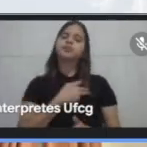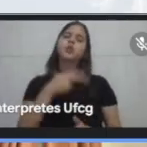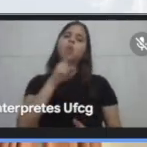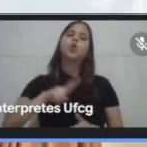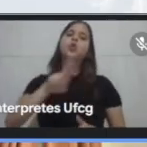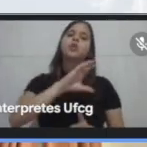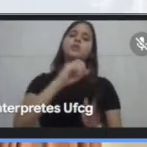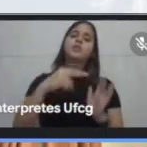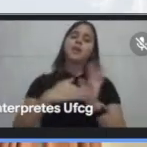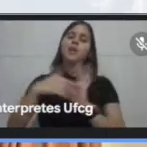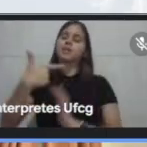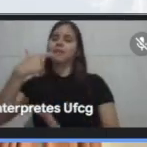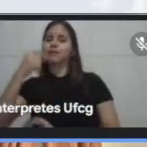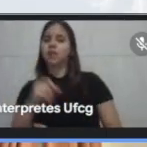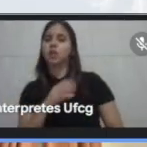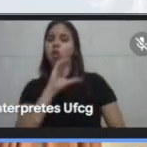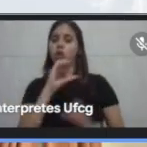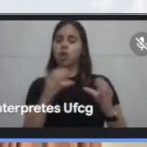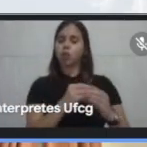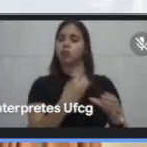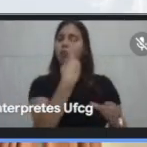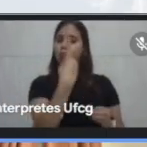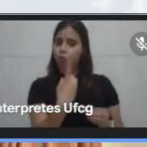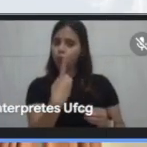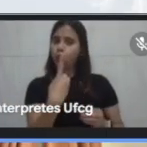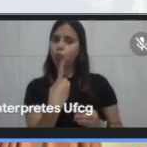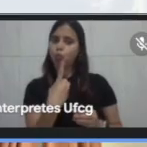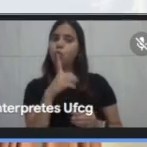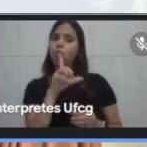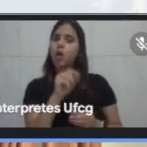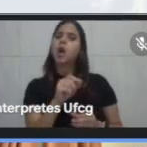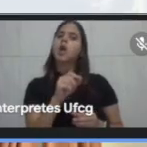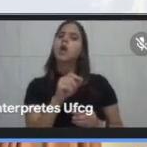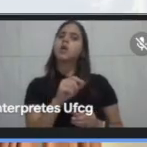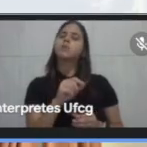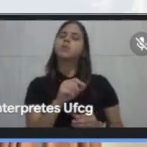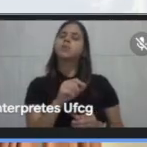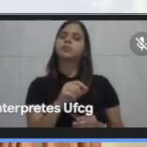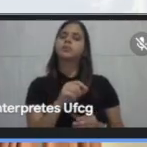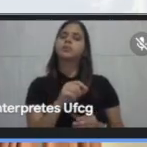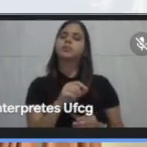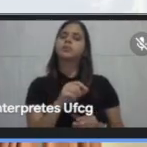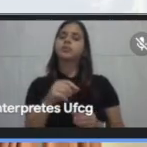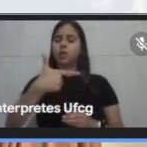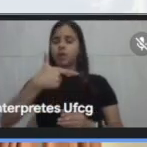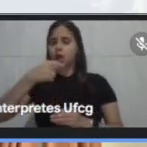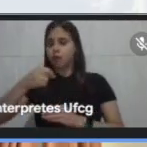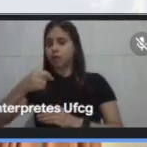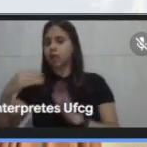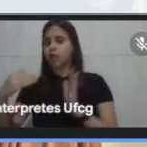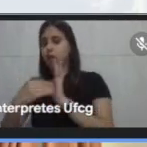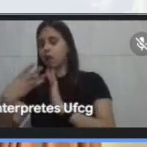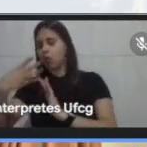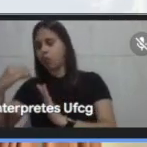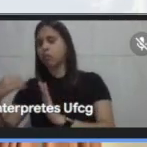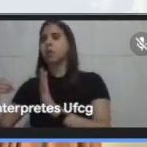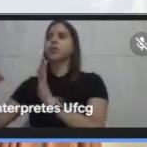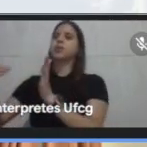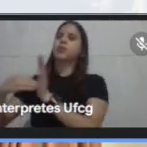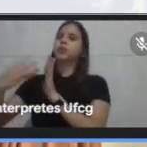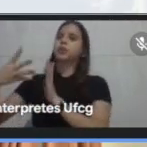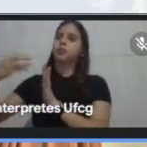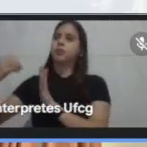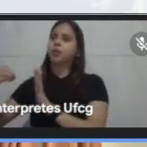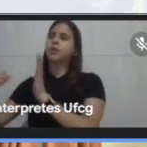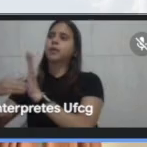a 20%, uma classe 1, que seria uma classe de muito permeável, de 20 a 40, de 40 a 60, até de